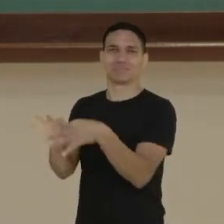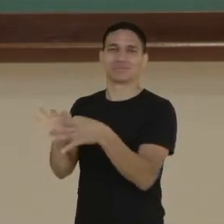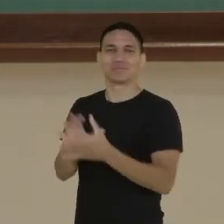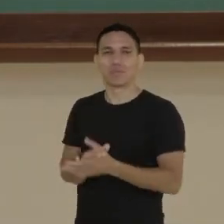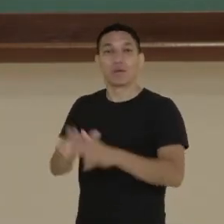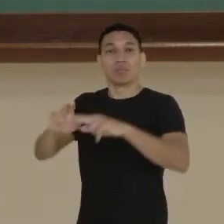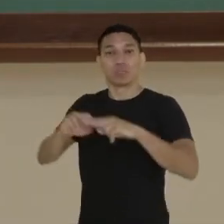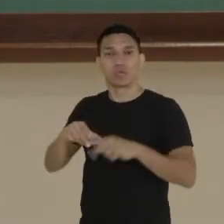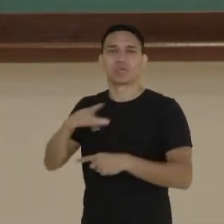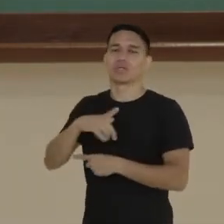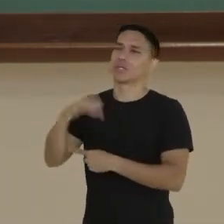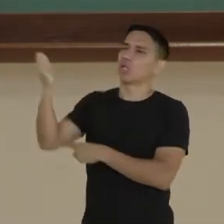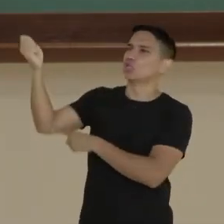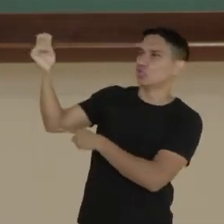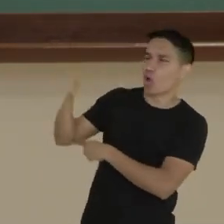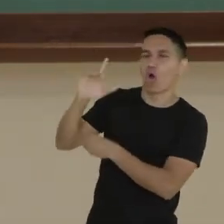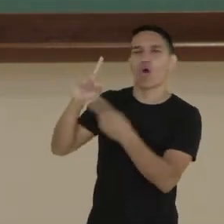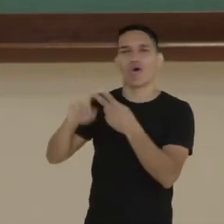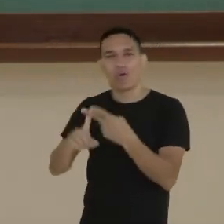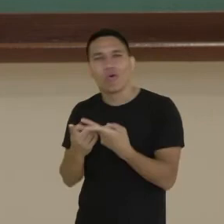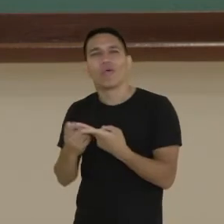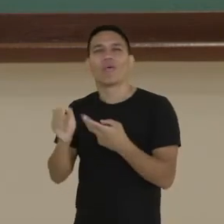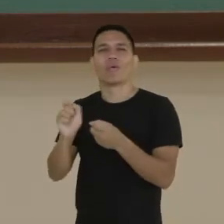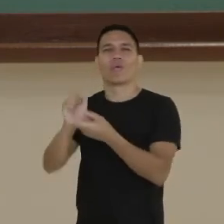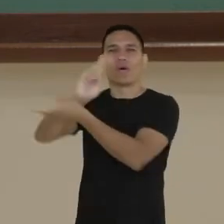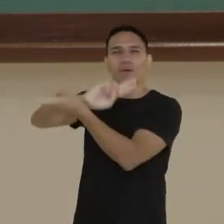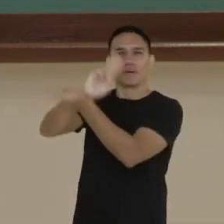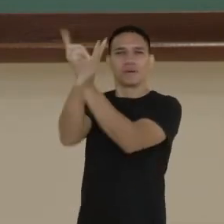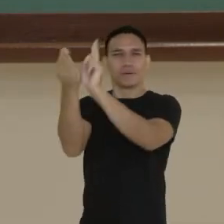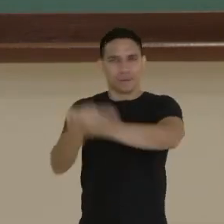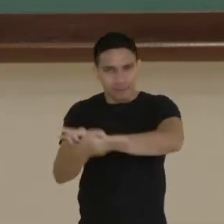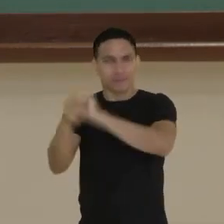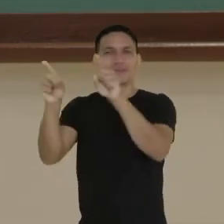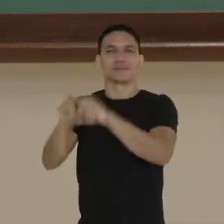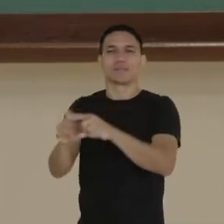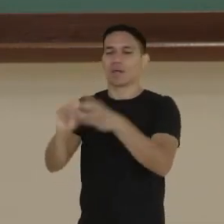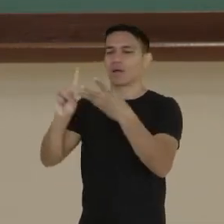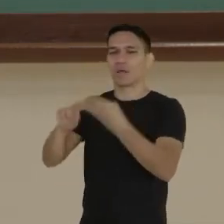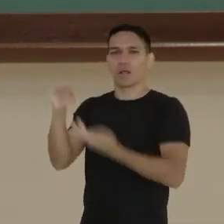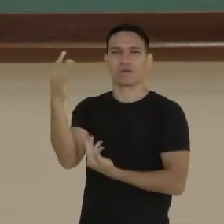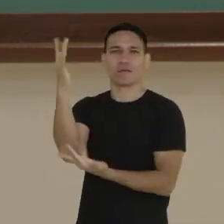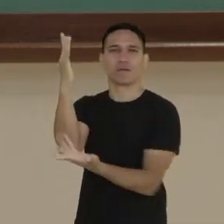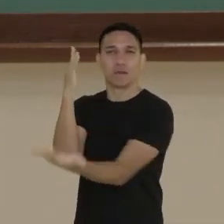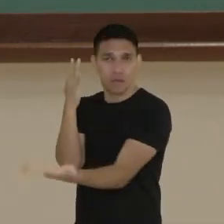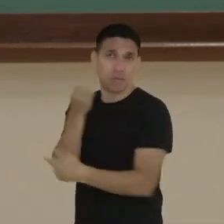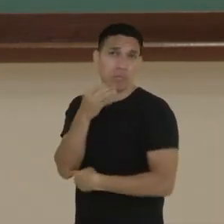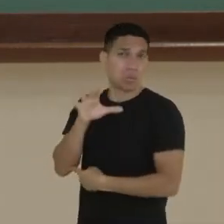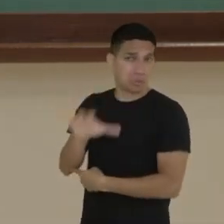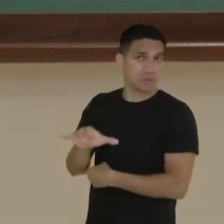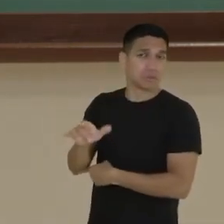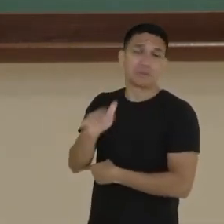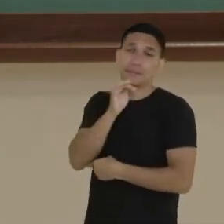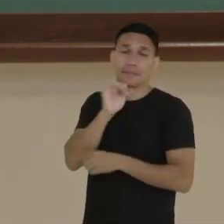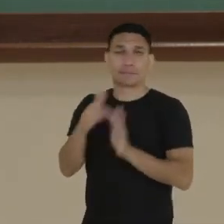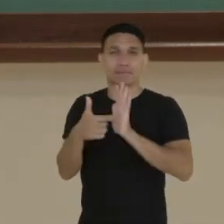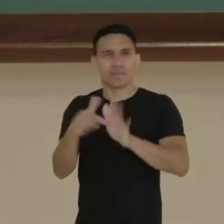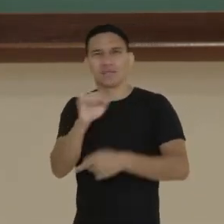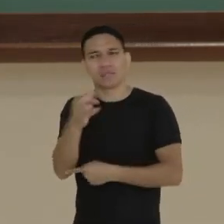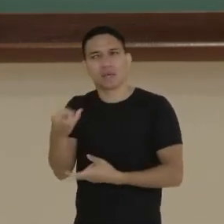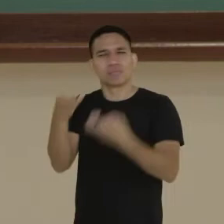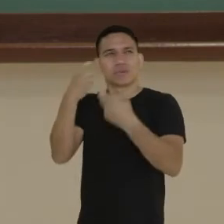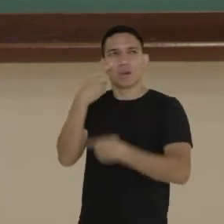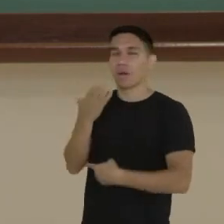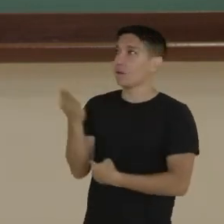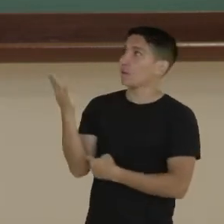temos a energia solar, a eólica, certo? Nós temos a biomassa, que seria um bom exemplo disso. Inclusive, se você for olhar aqui